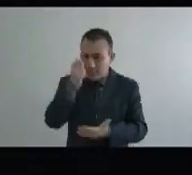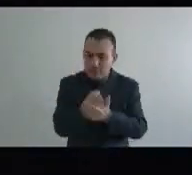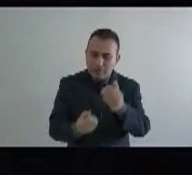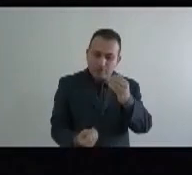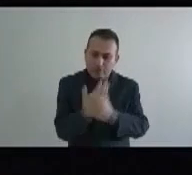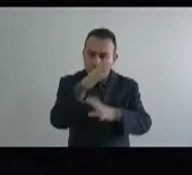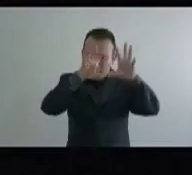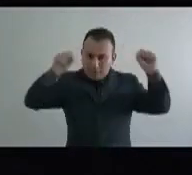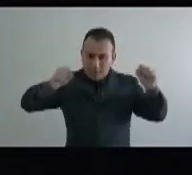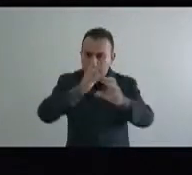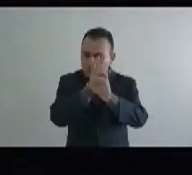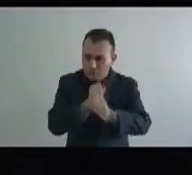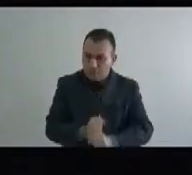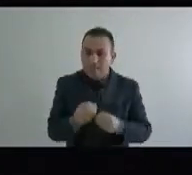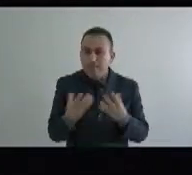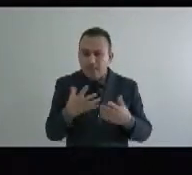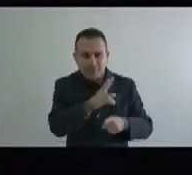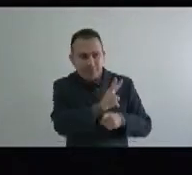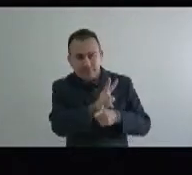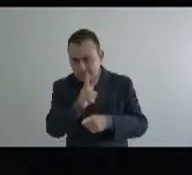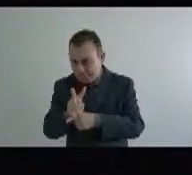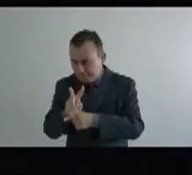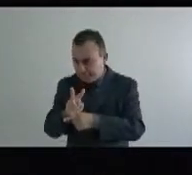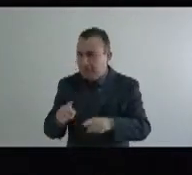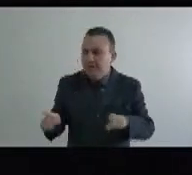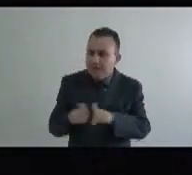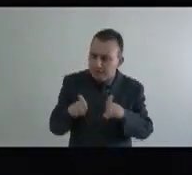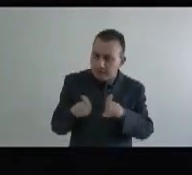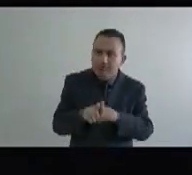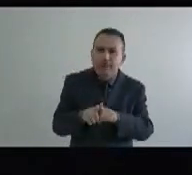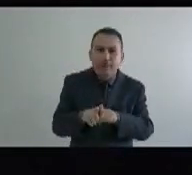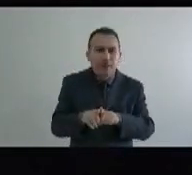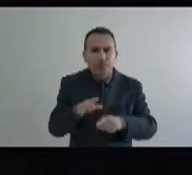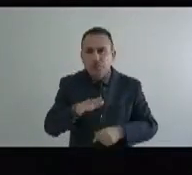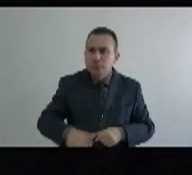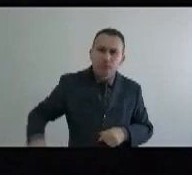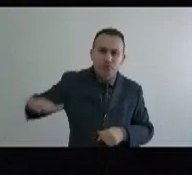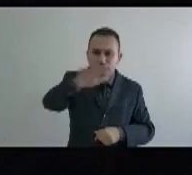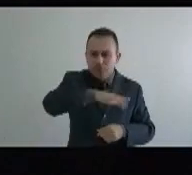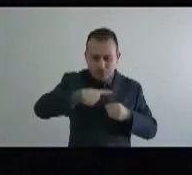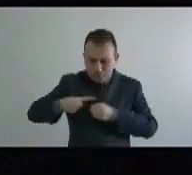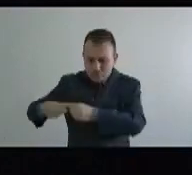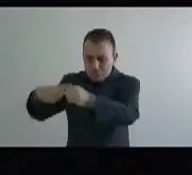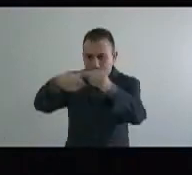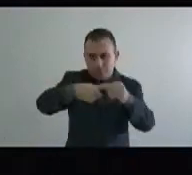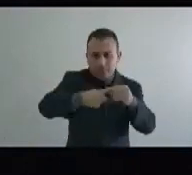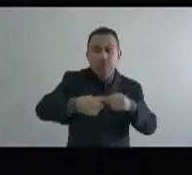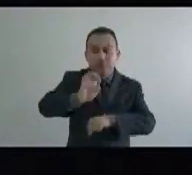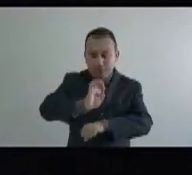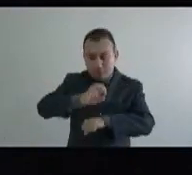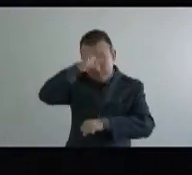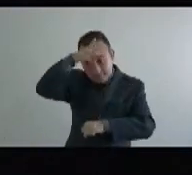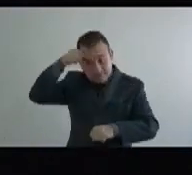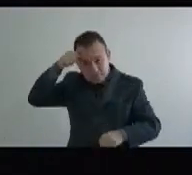as contas públicas do Estado, dos poderes constituídos, como também de todos os municípios do Mato Grossense. Eram 5